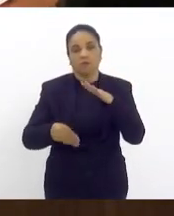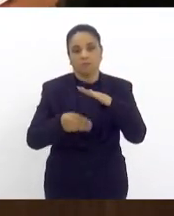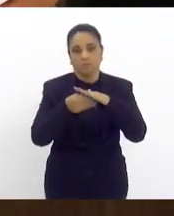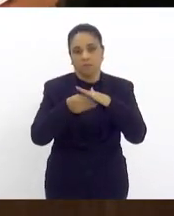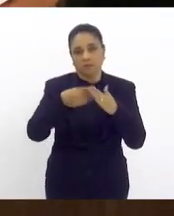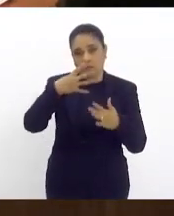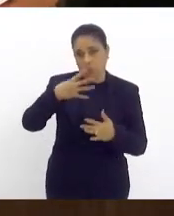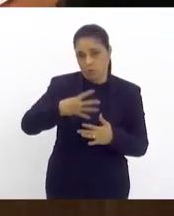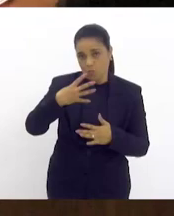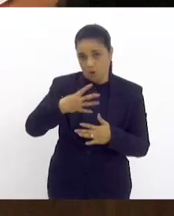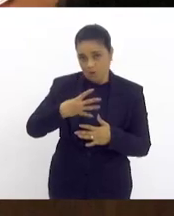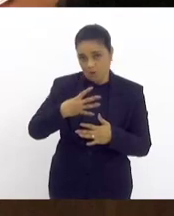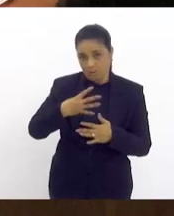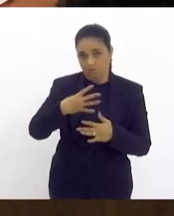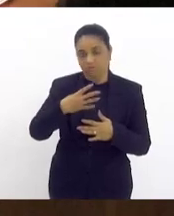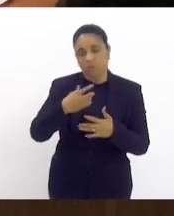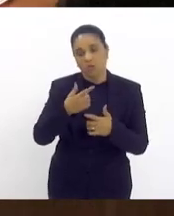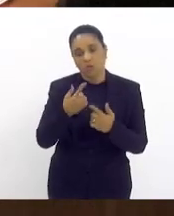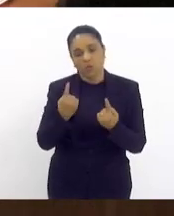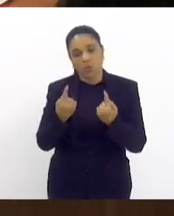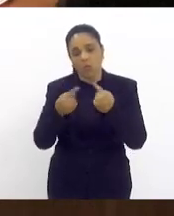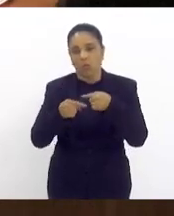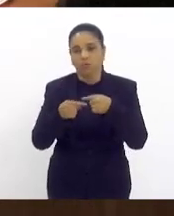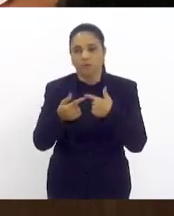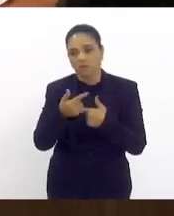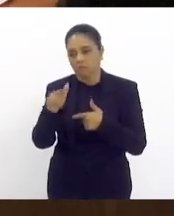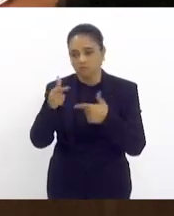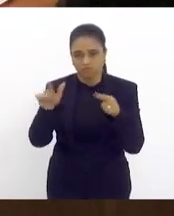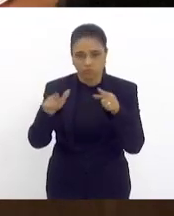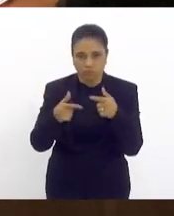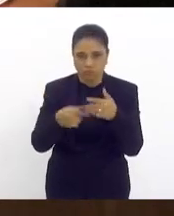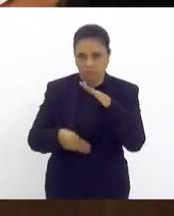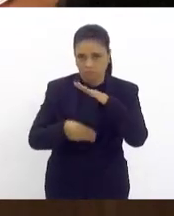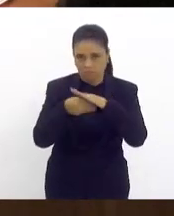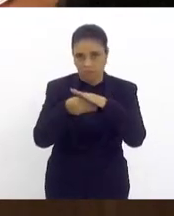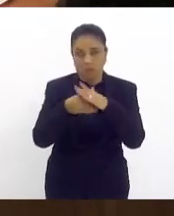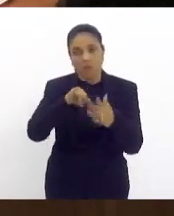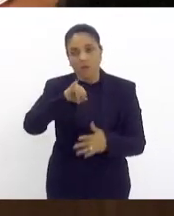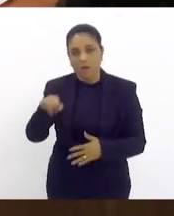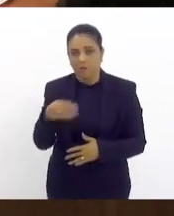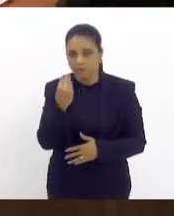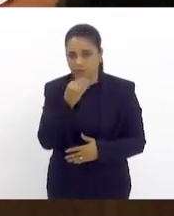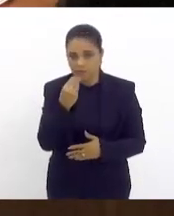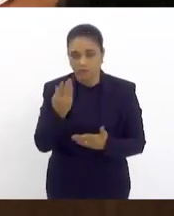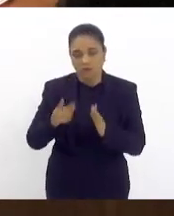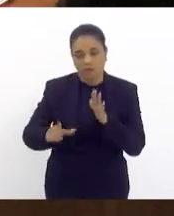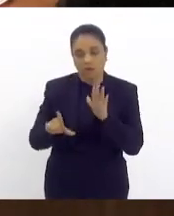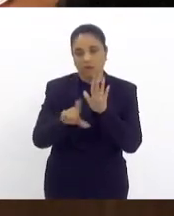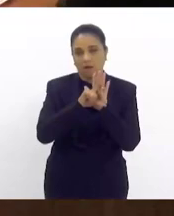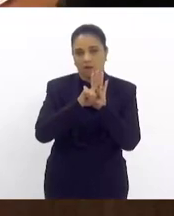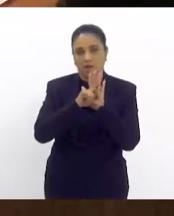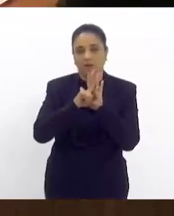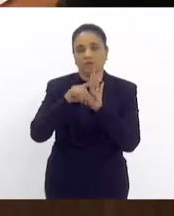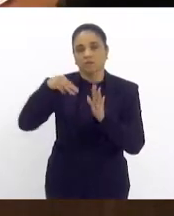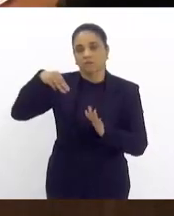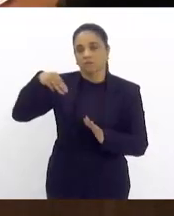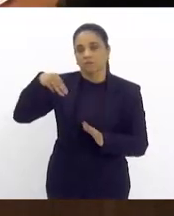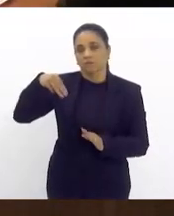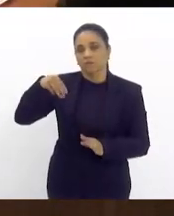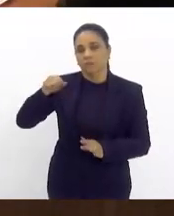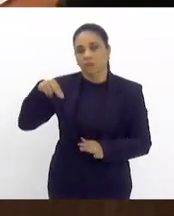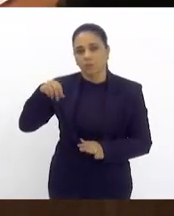contrário as demais emendas e aproveitar aqui a lei do deputado Samuel Malafaia para cumprimentá-lo